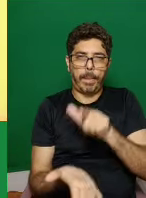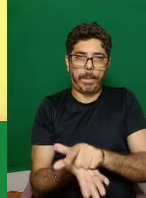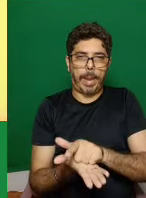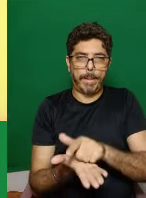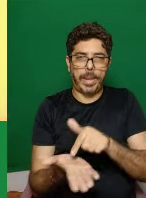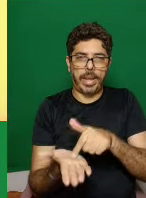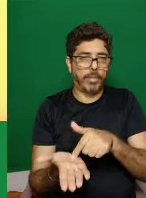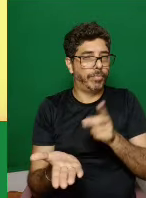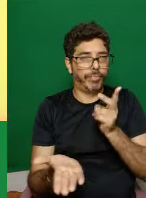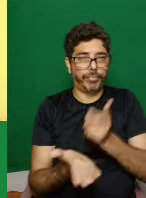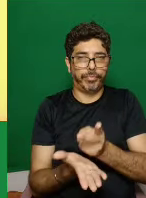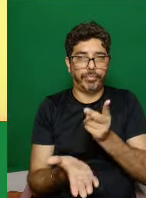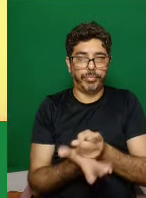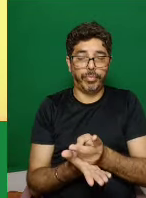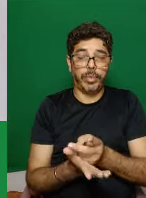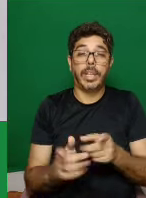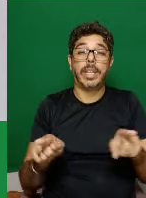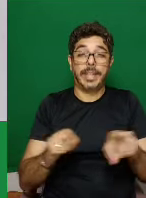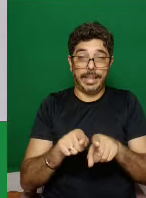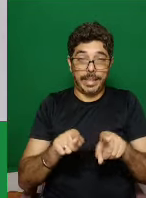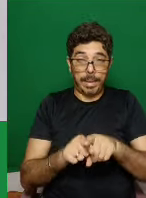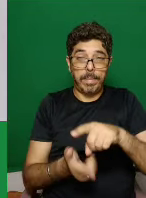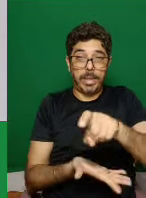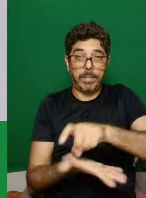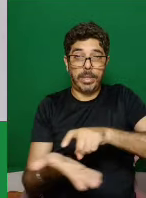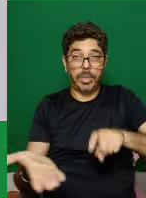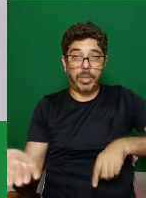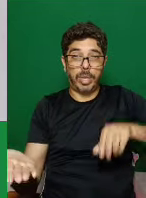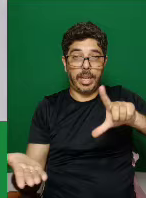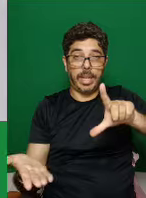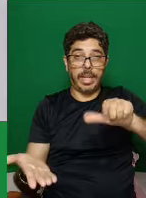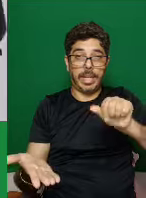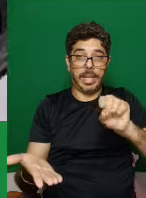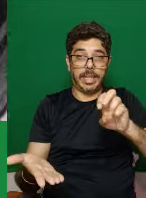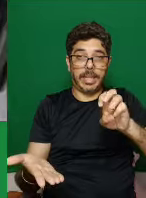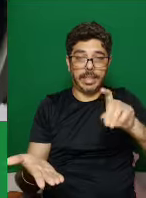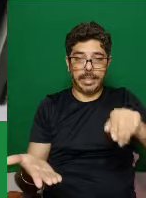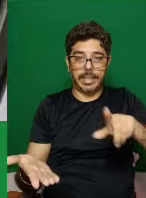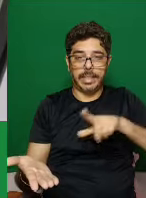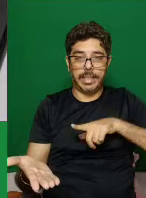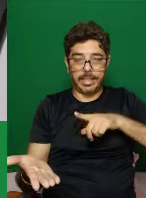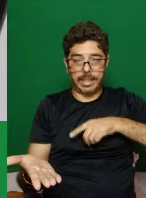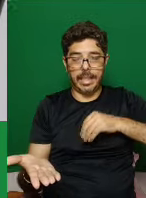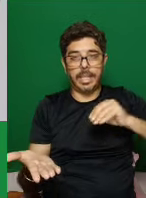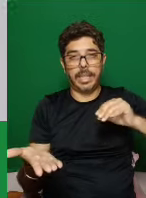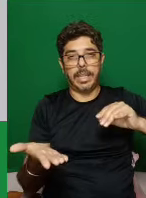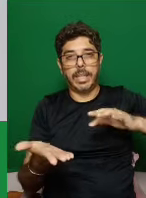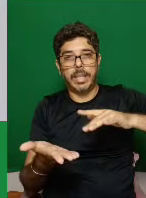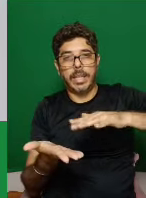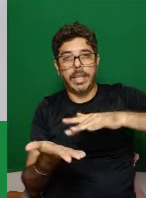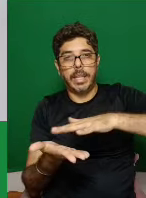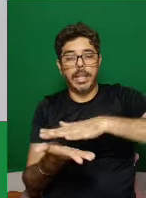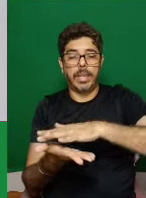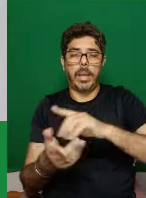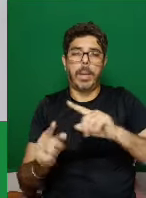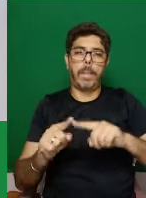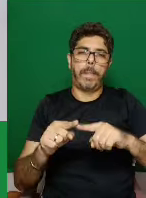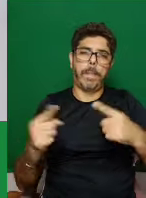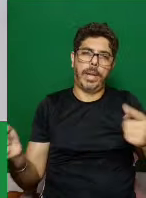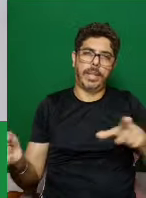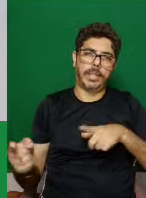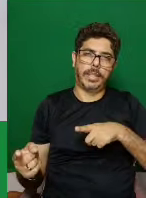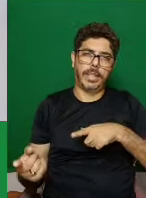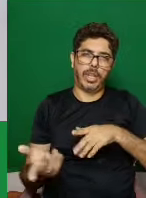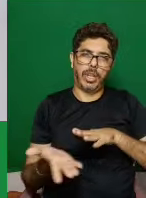do papel de forma permanente. As impressoras a laser também usam um processo xerográfico para fazer imagens. A diferença é que